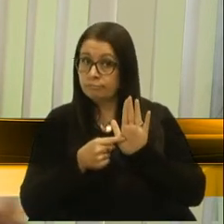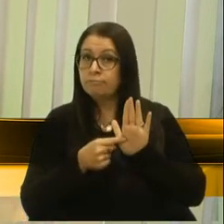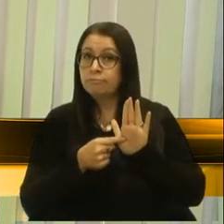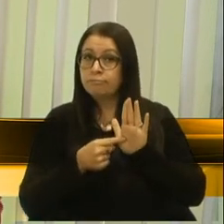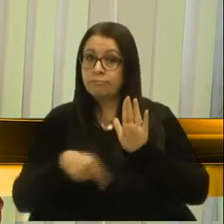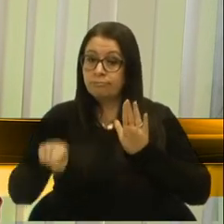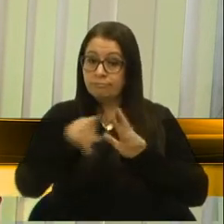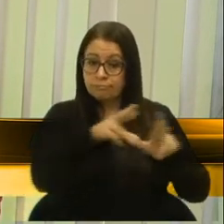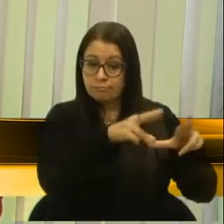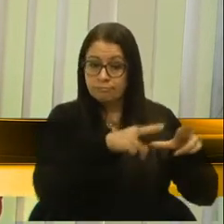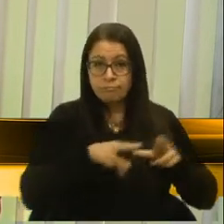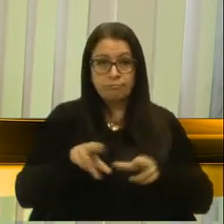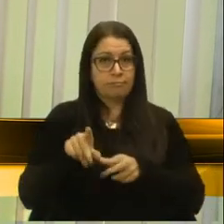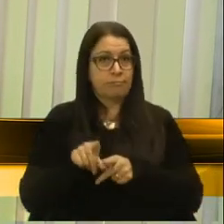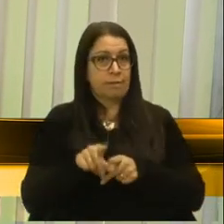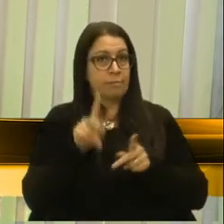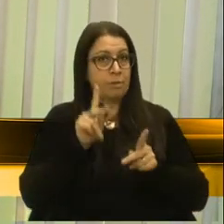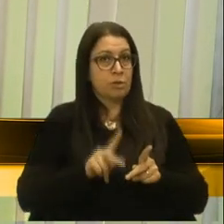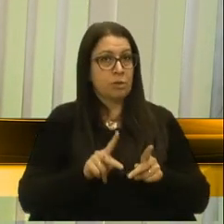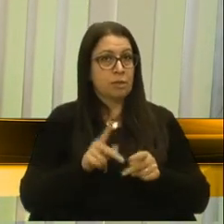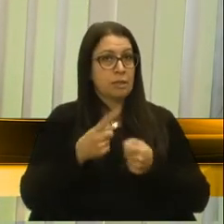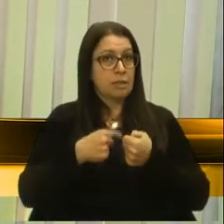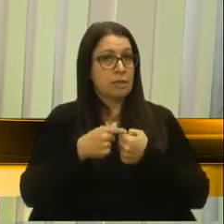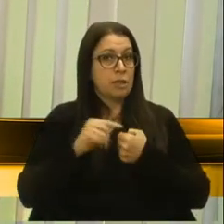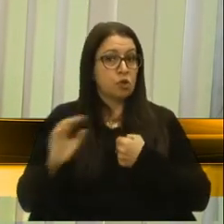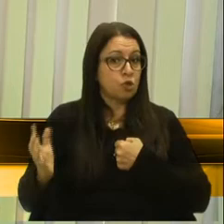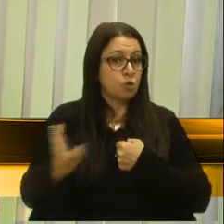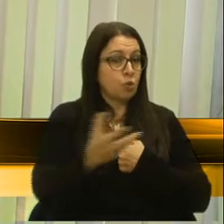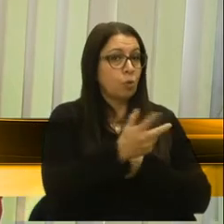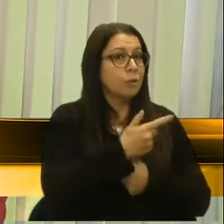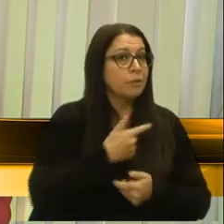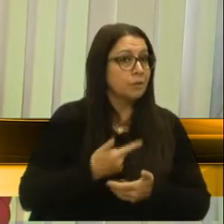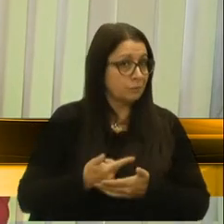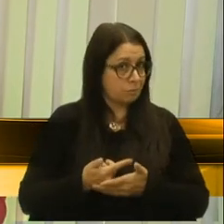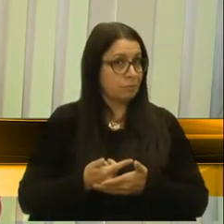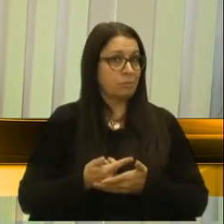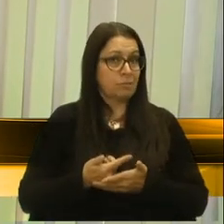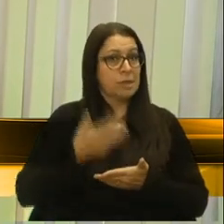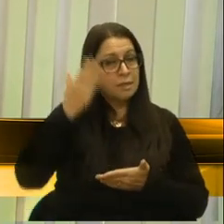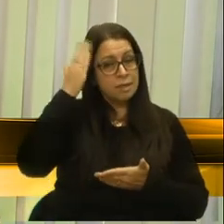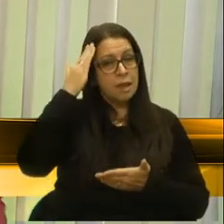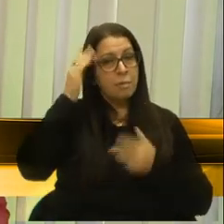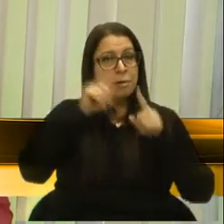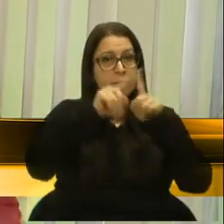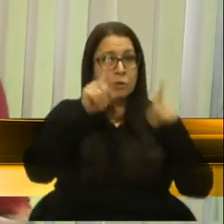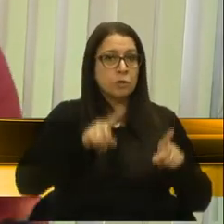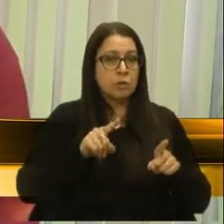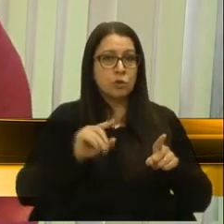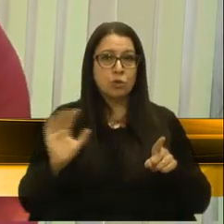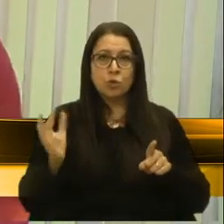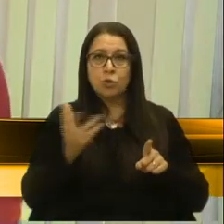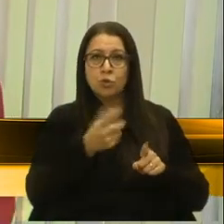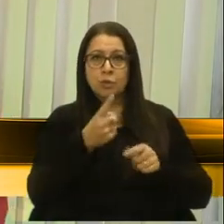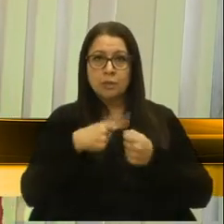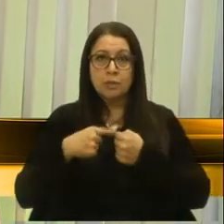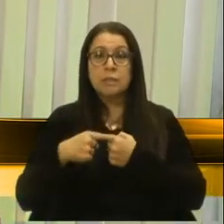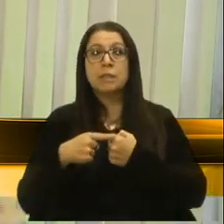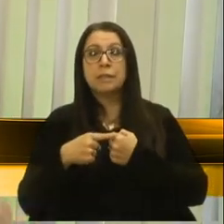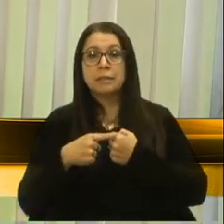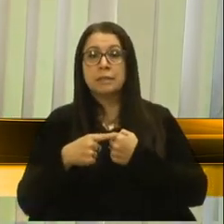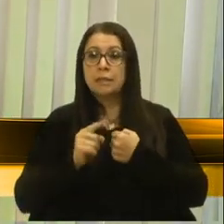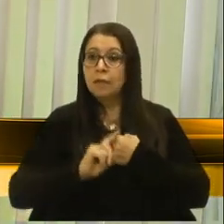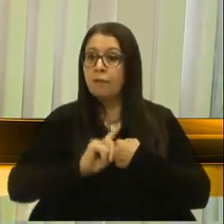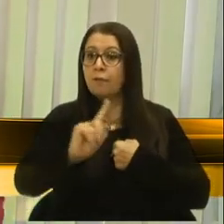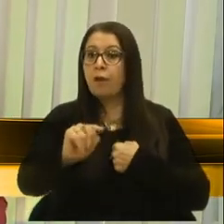naquela região ali. Tem pessoas que moram na cidade inteira. Né? A gente sabe de funcionários de toda a cidade que vão